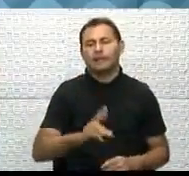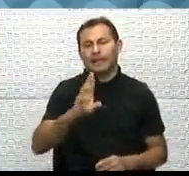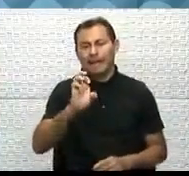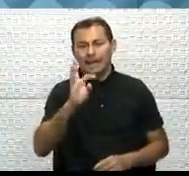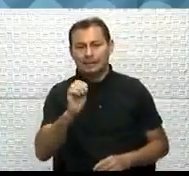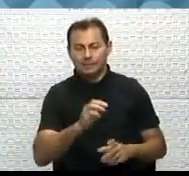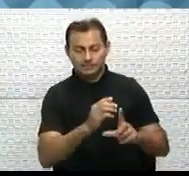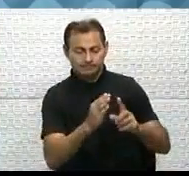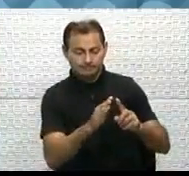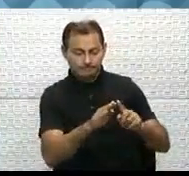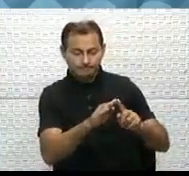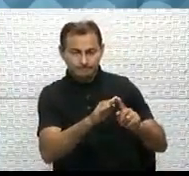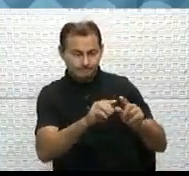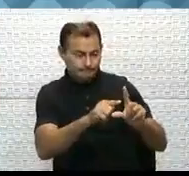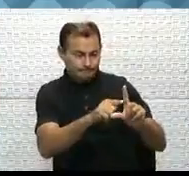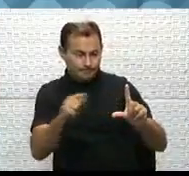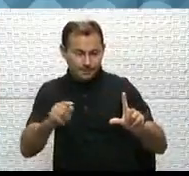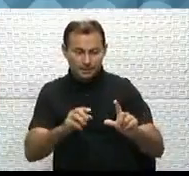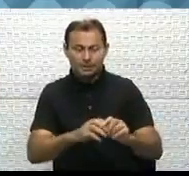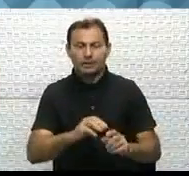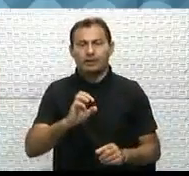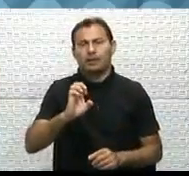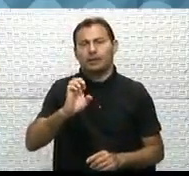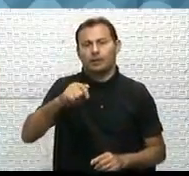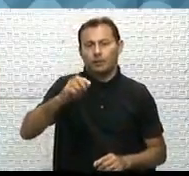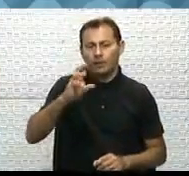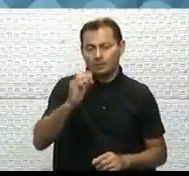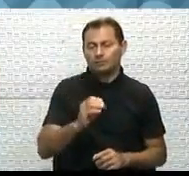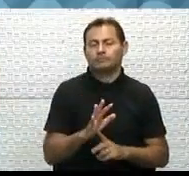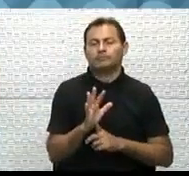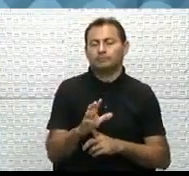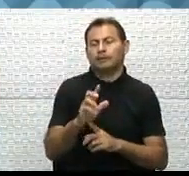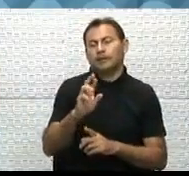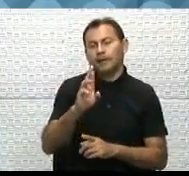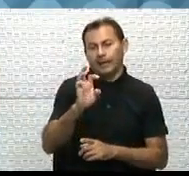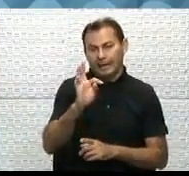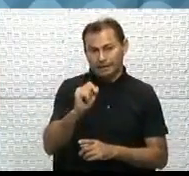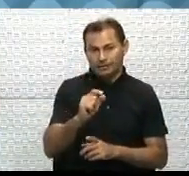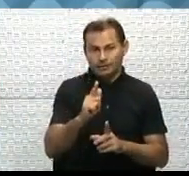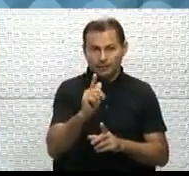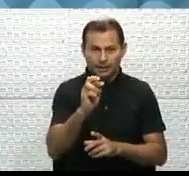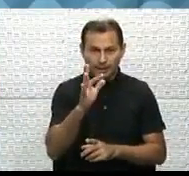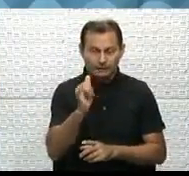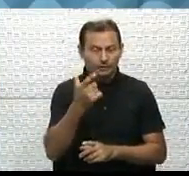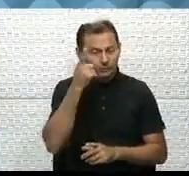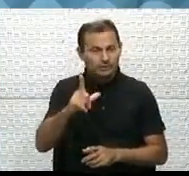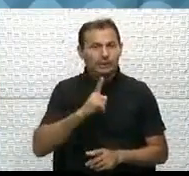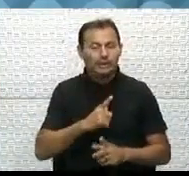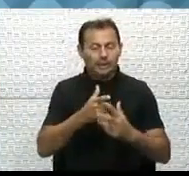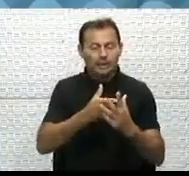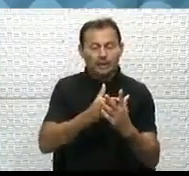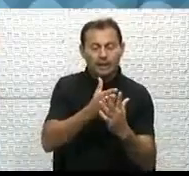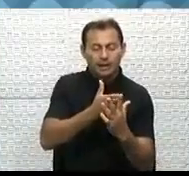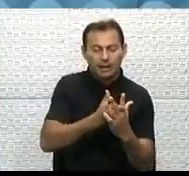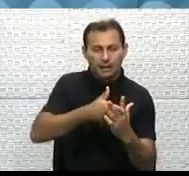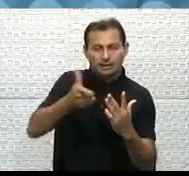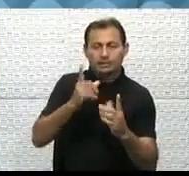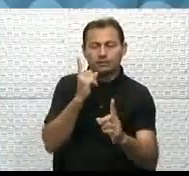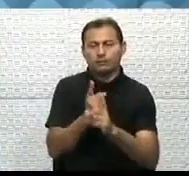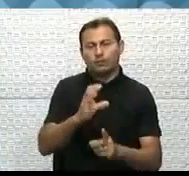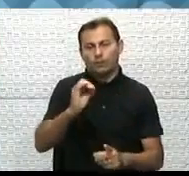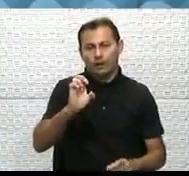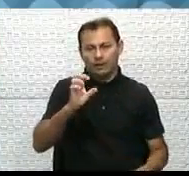ser apresentada. Exibir r ao quadrado no gráfico também é importante para que você extraia a raiz e encontre o coeficiente